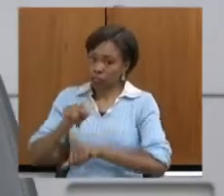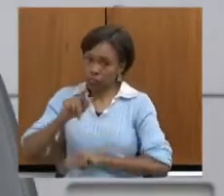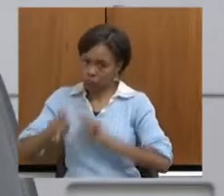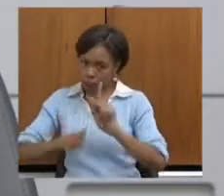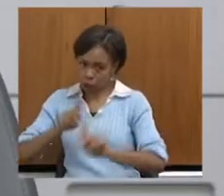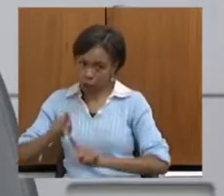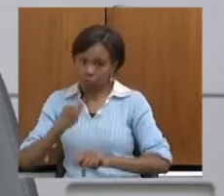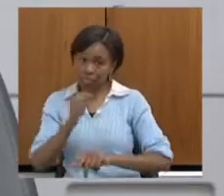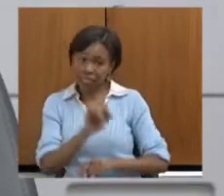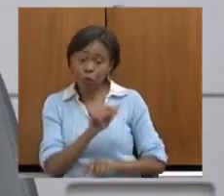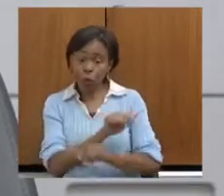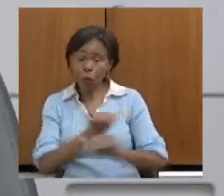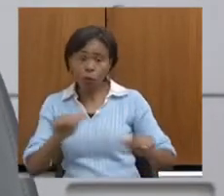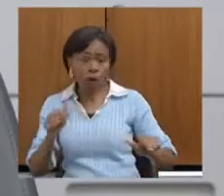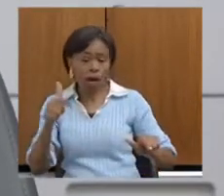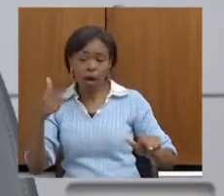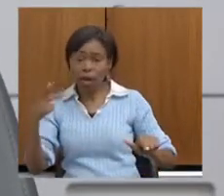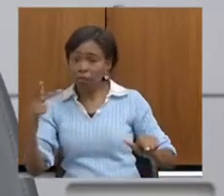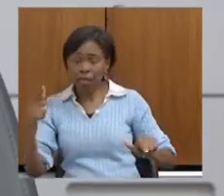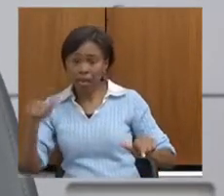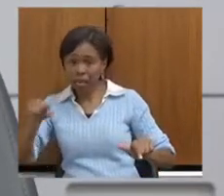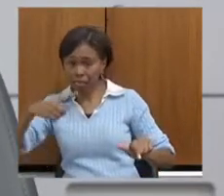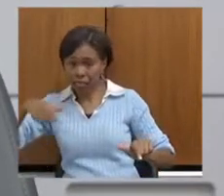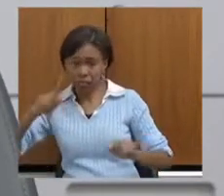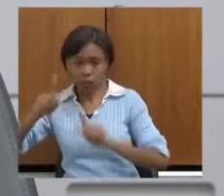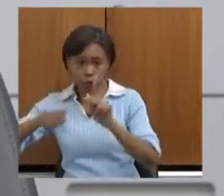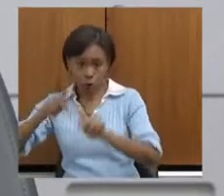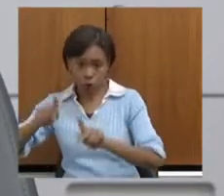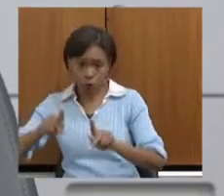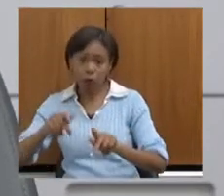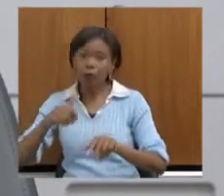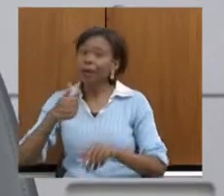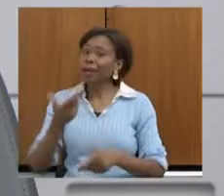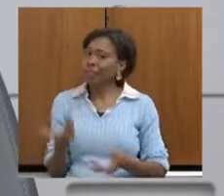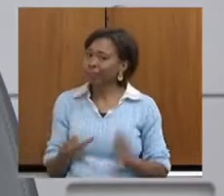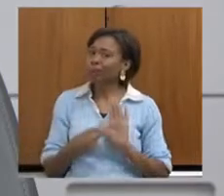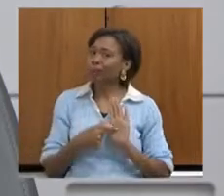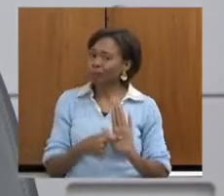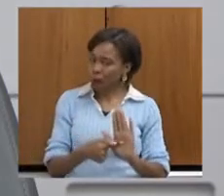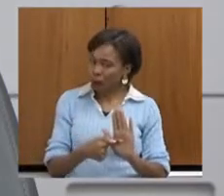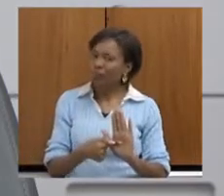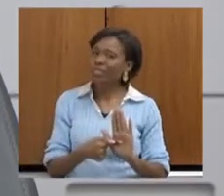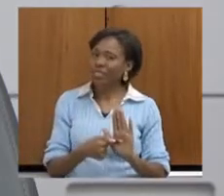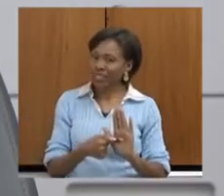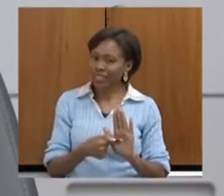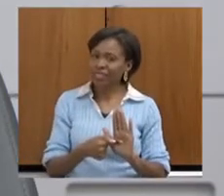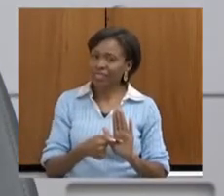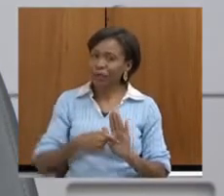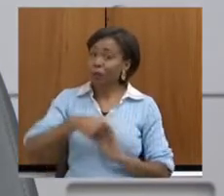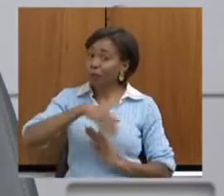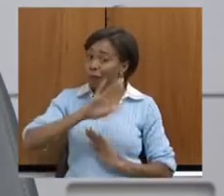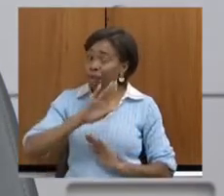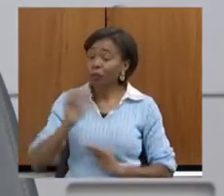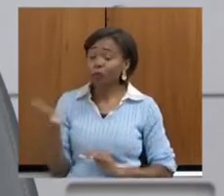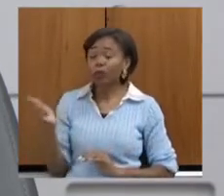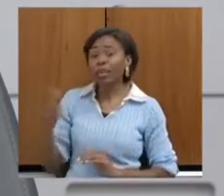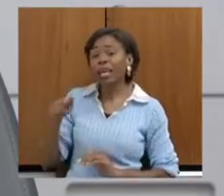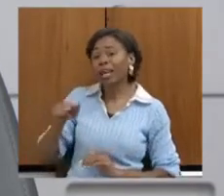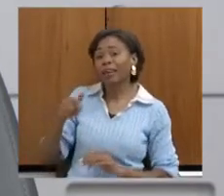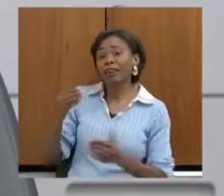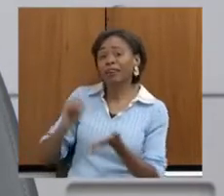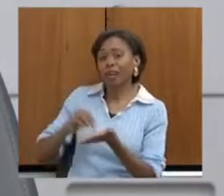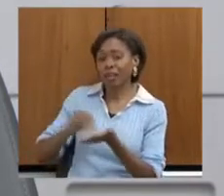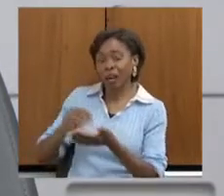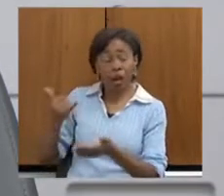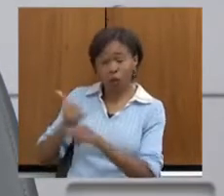pessoas na mesa de negociação de Ismar sobre o processo do que a sua presença realizada De qualquer modo por mais que tenham